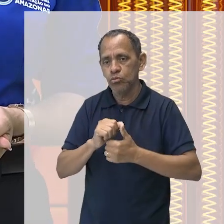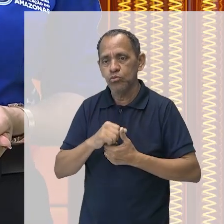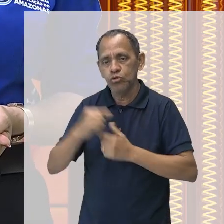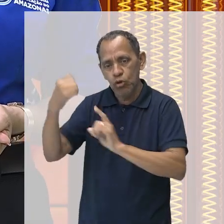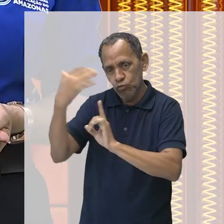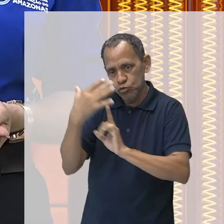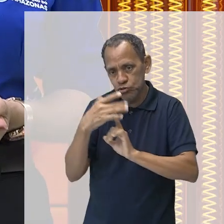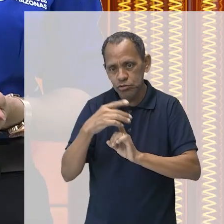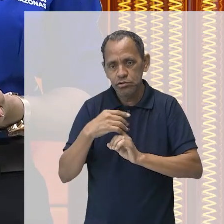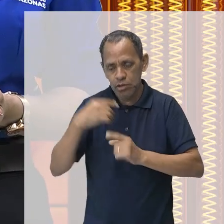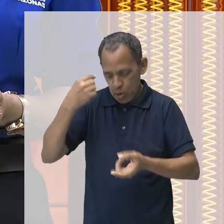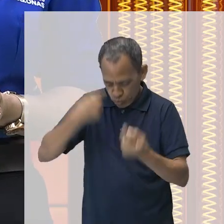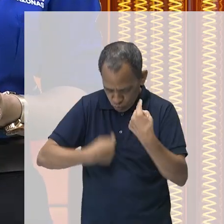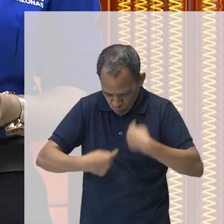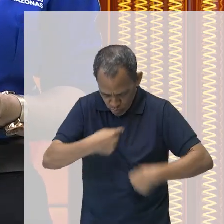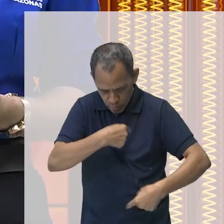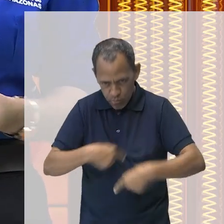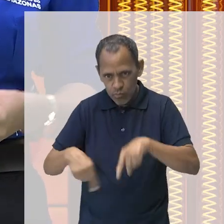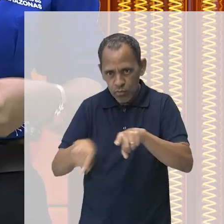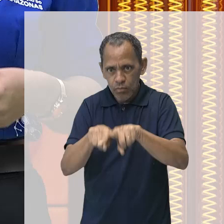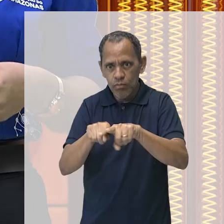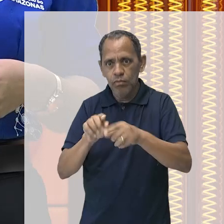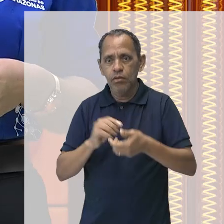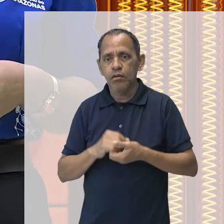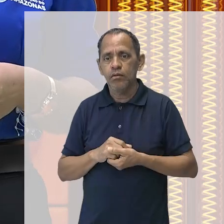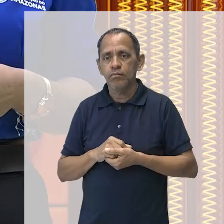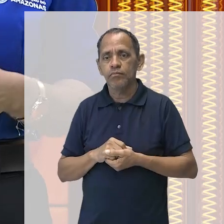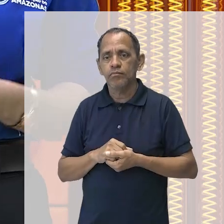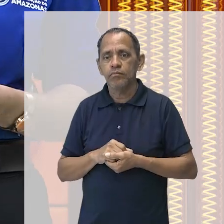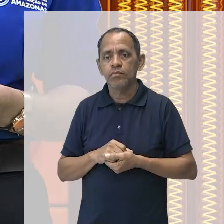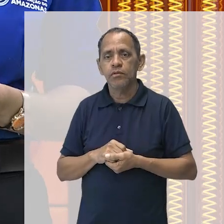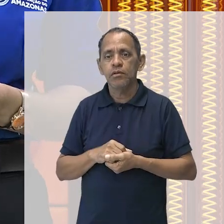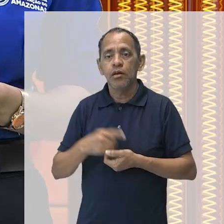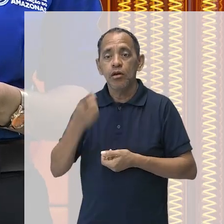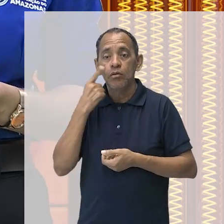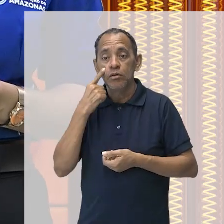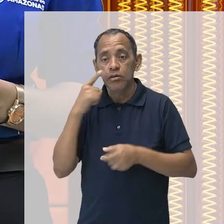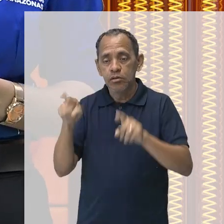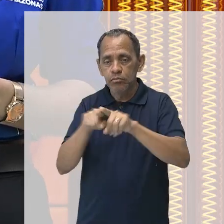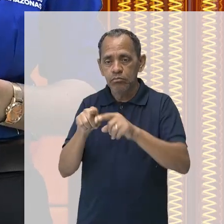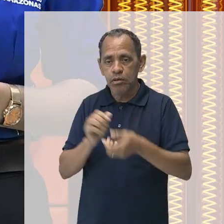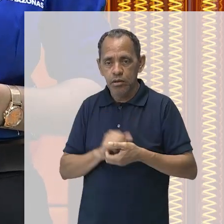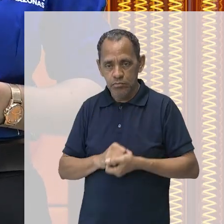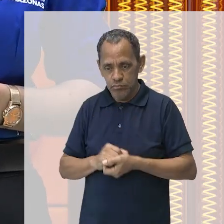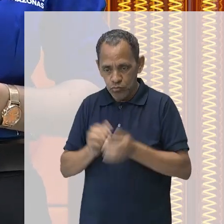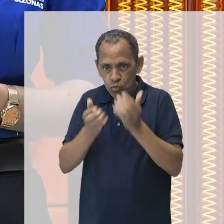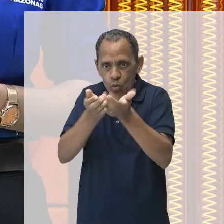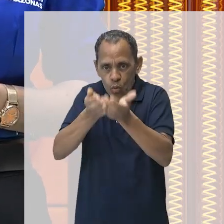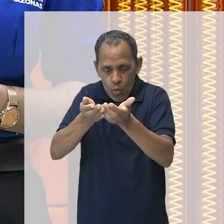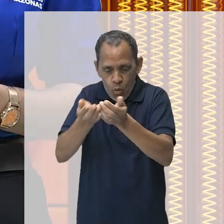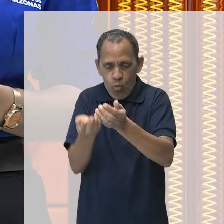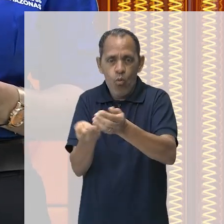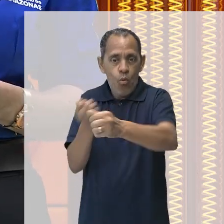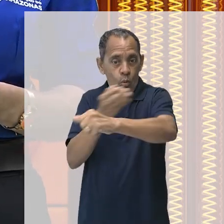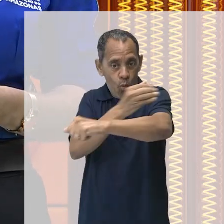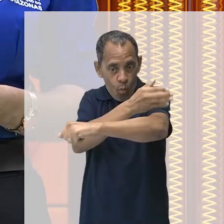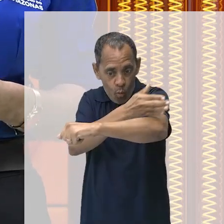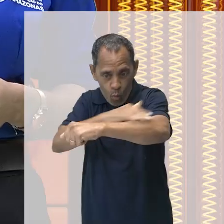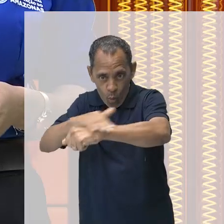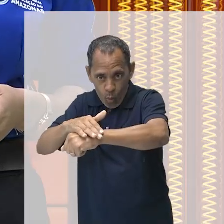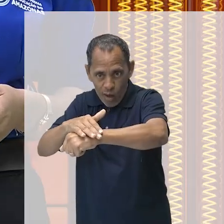sistema digestivo. Vamos observar, né, a utilização dos submarinos, ok? Que eles vão